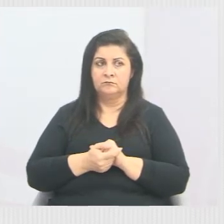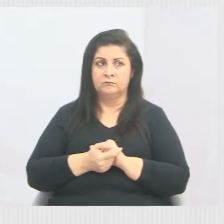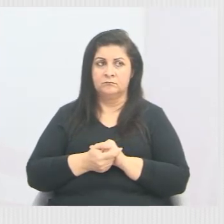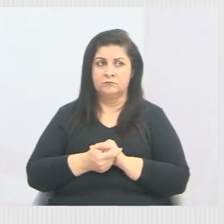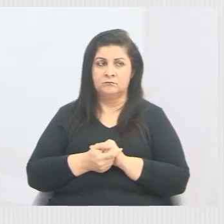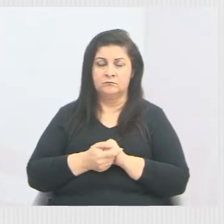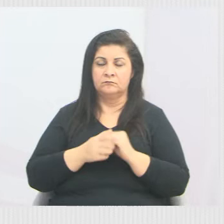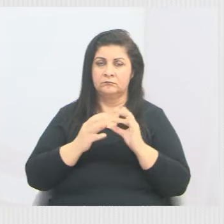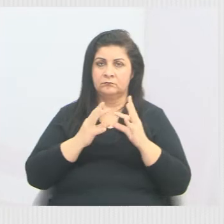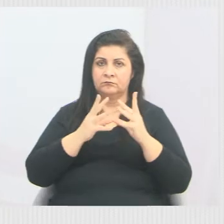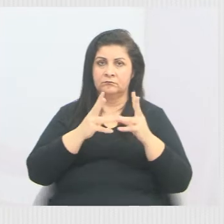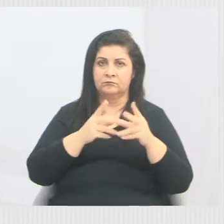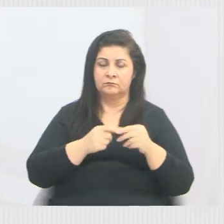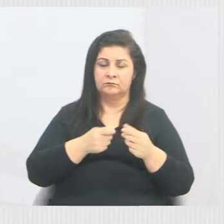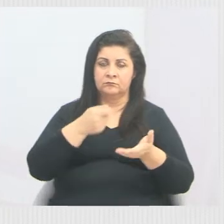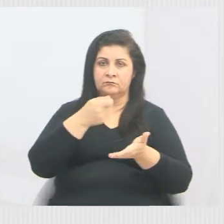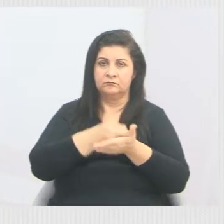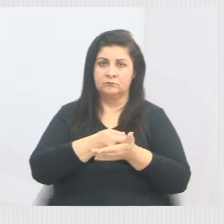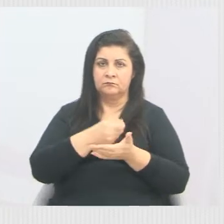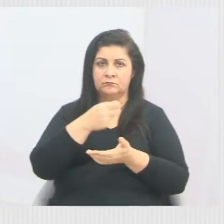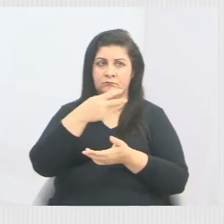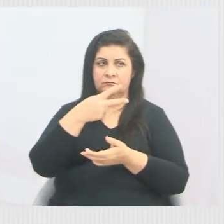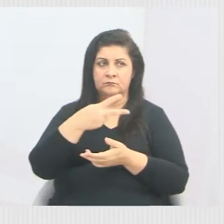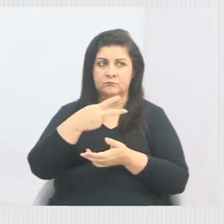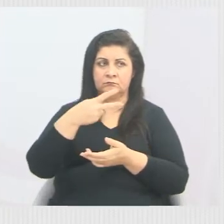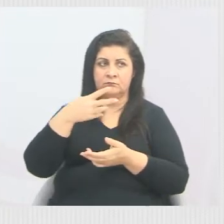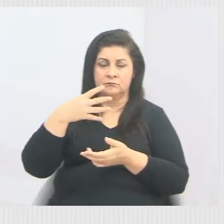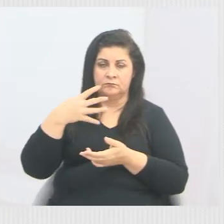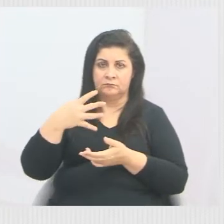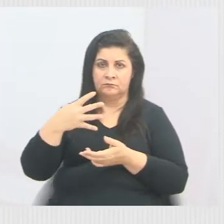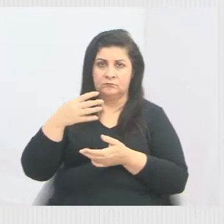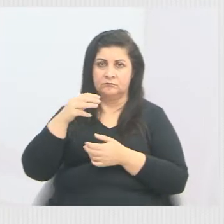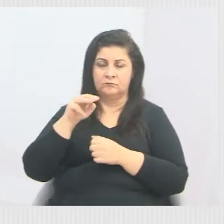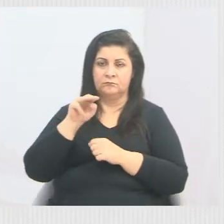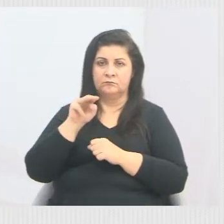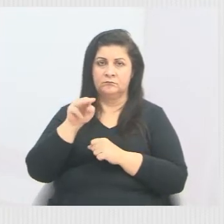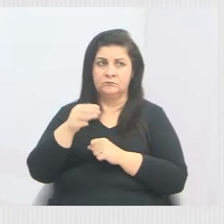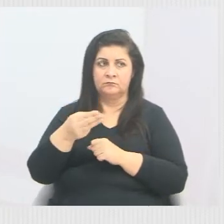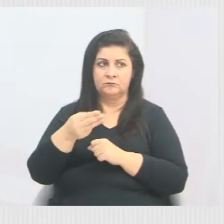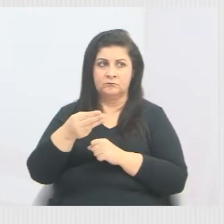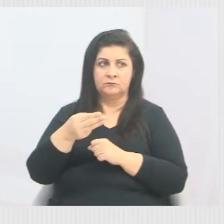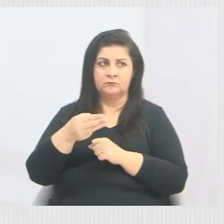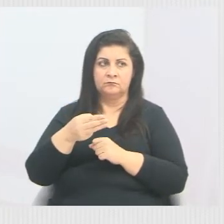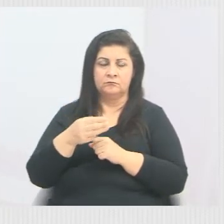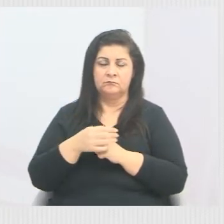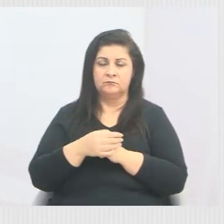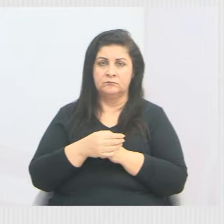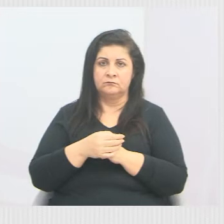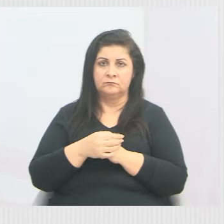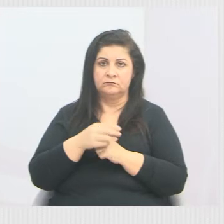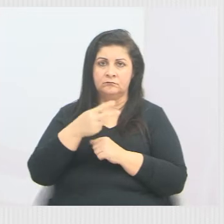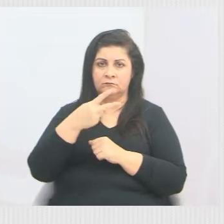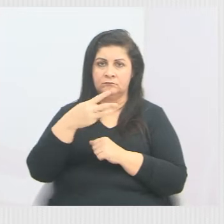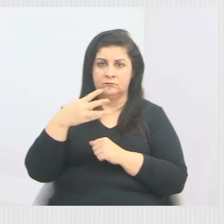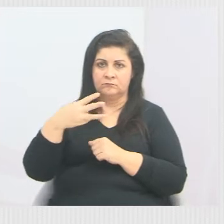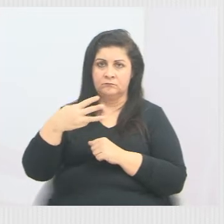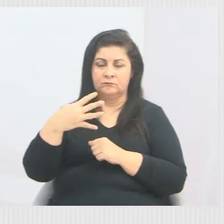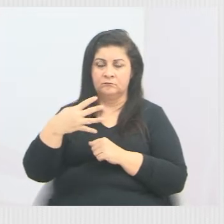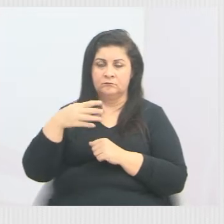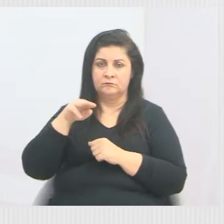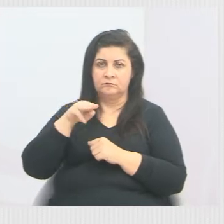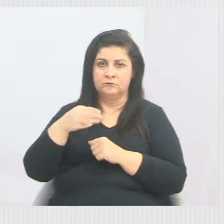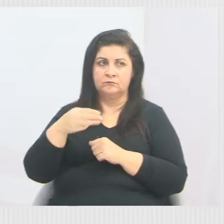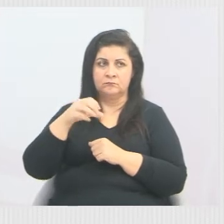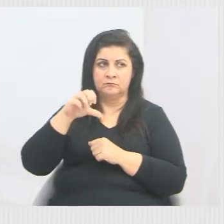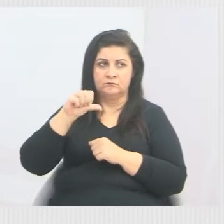Desse montante, foi pago neste ano de 2021, neste primeiro quadrimestre,